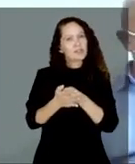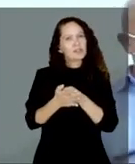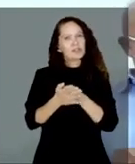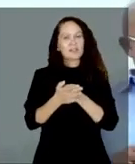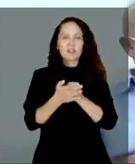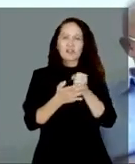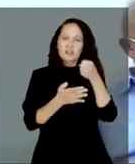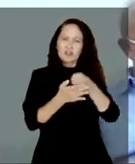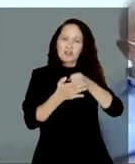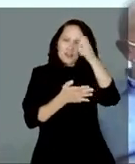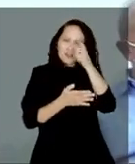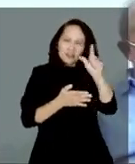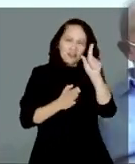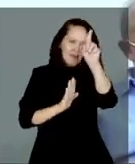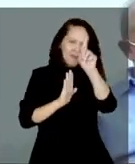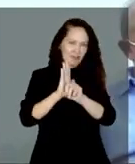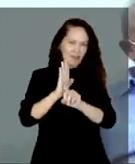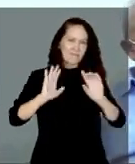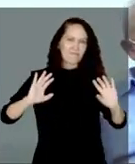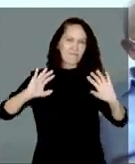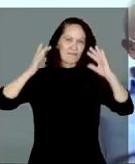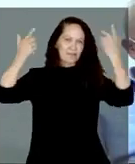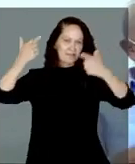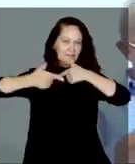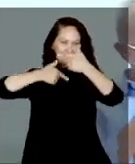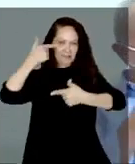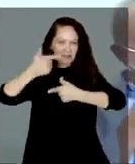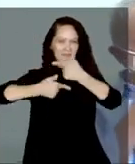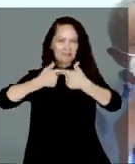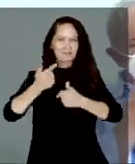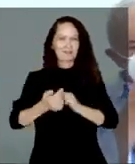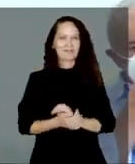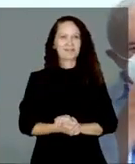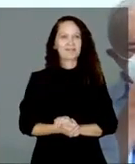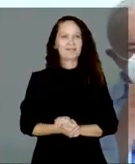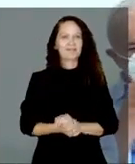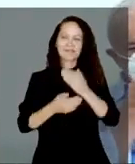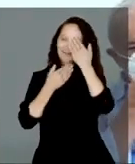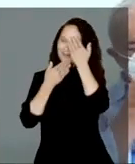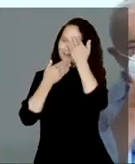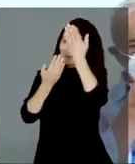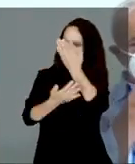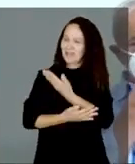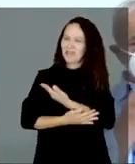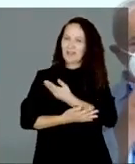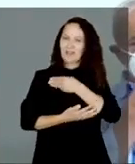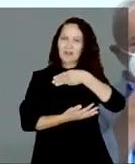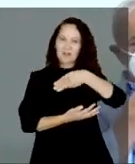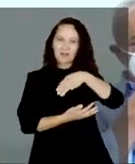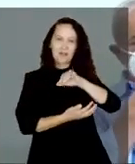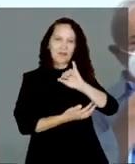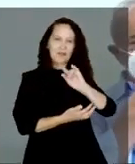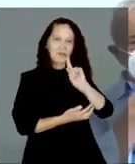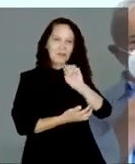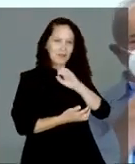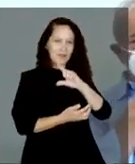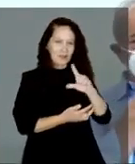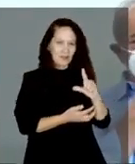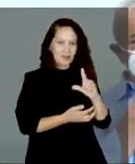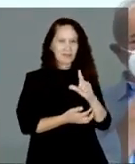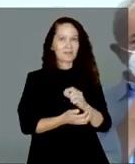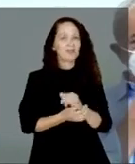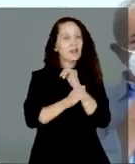Marighella teve. Temos muitos exemplos no movimento sindical, nos movimentos sociais do Brasil, de pessoas que